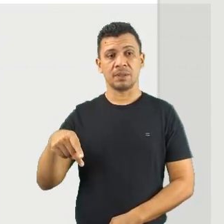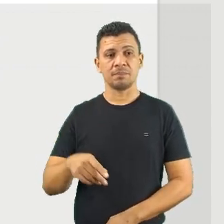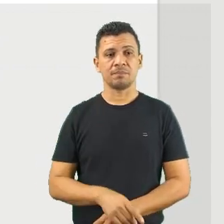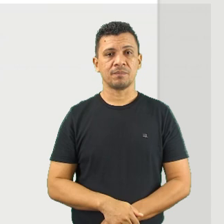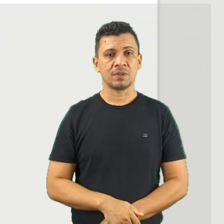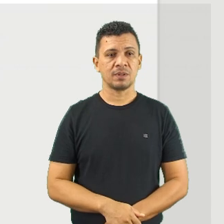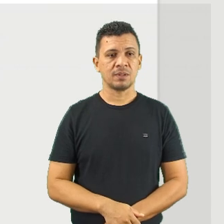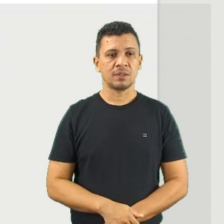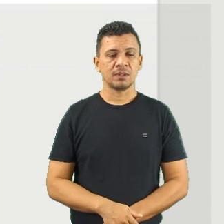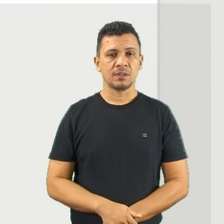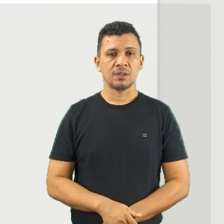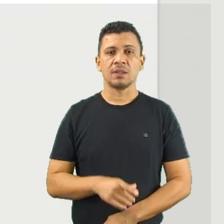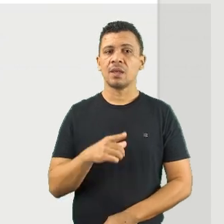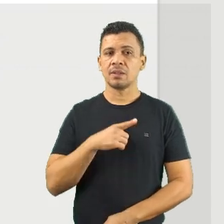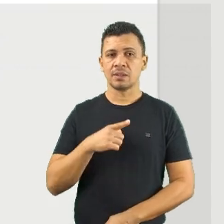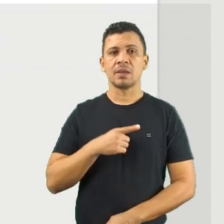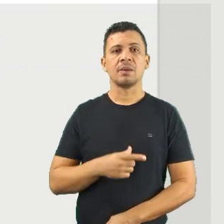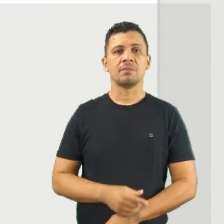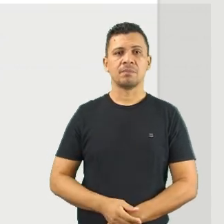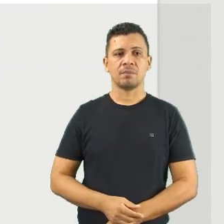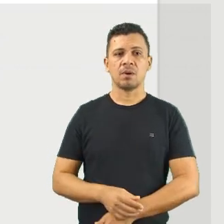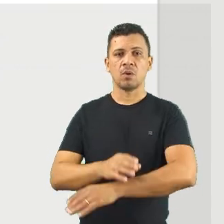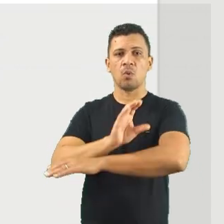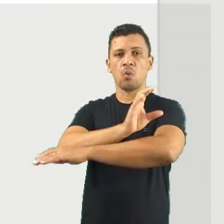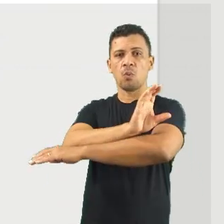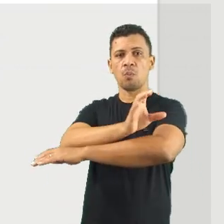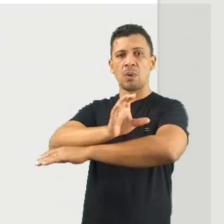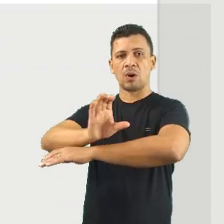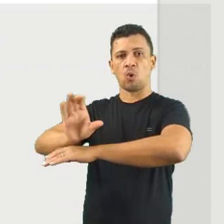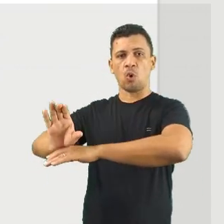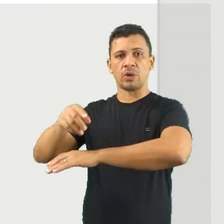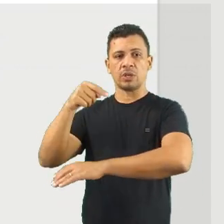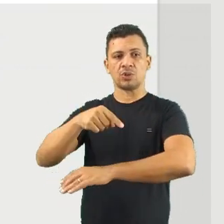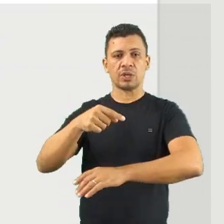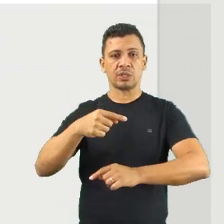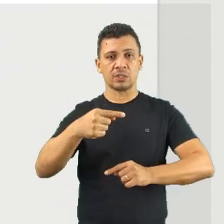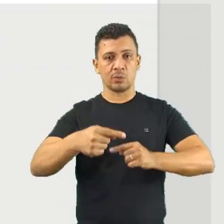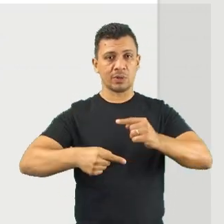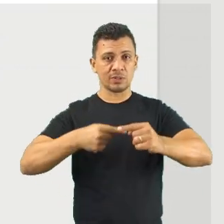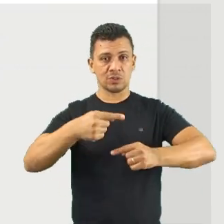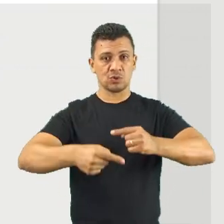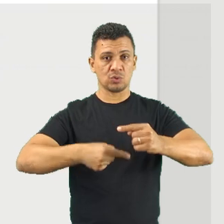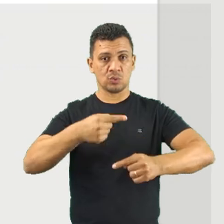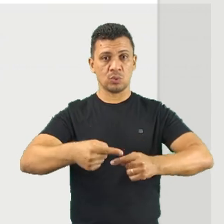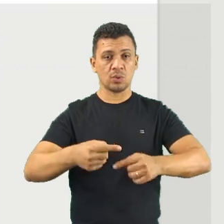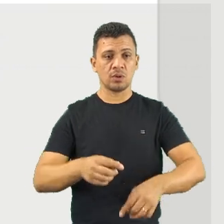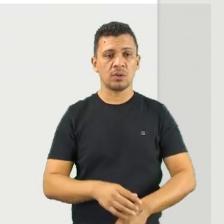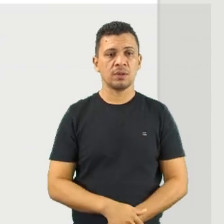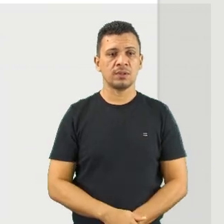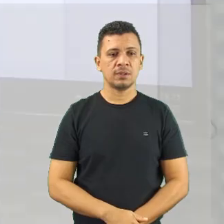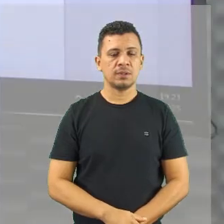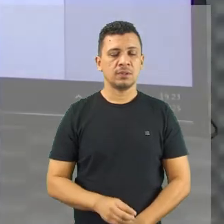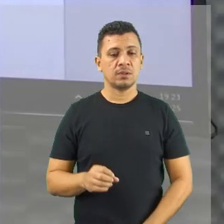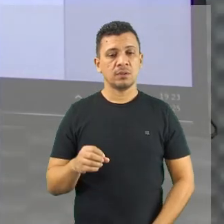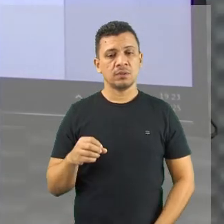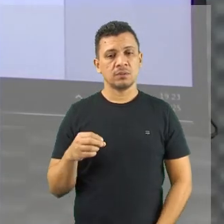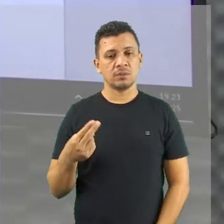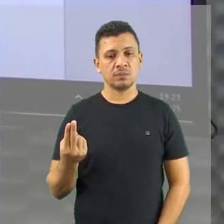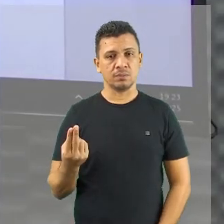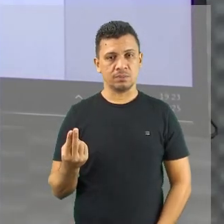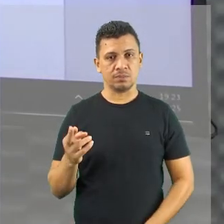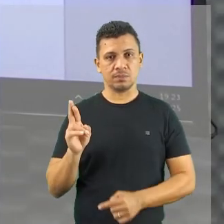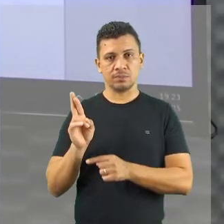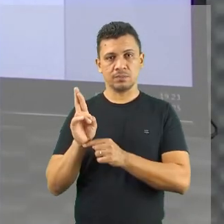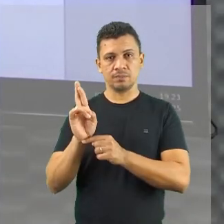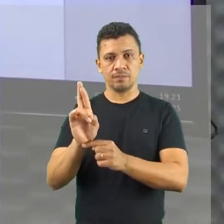passagem de corrente através desse resistor, ou a gente tem um resistor